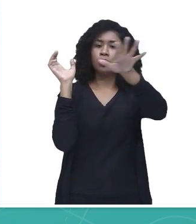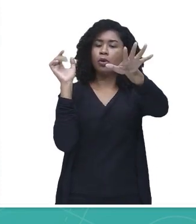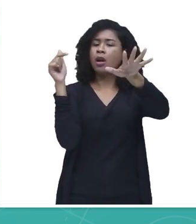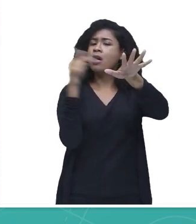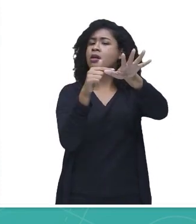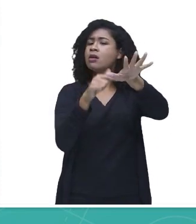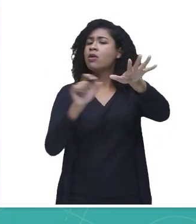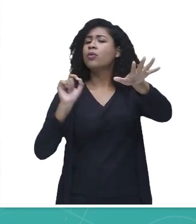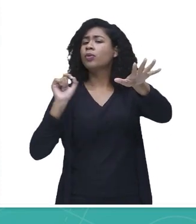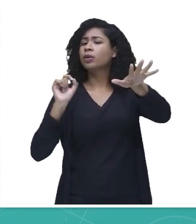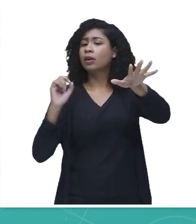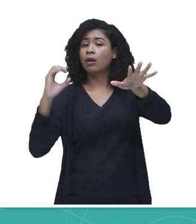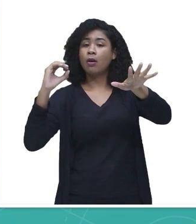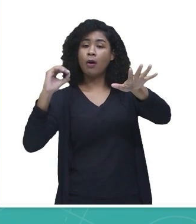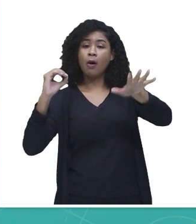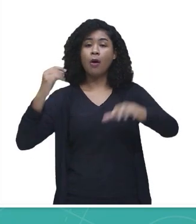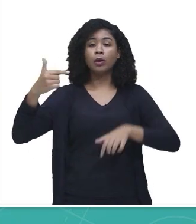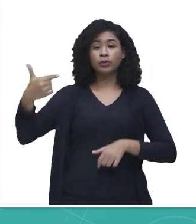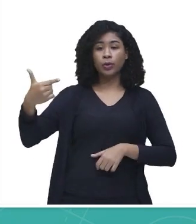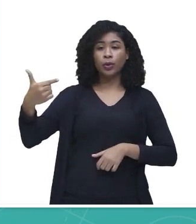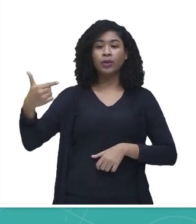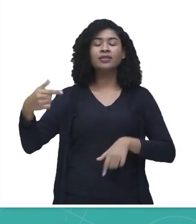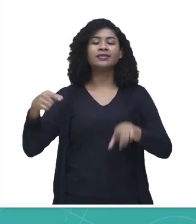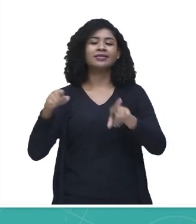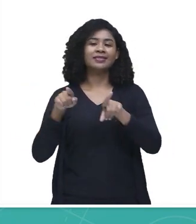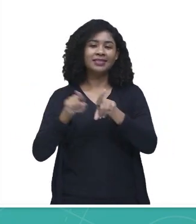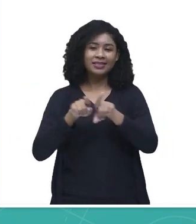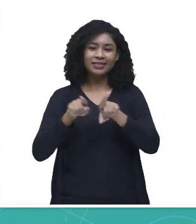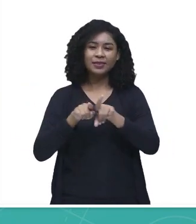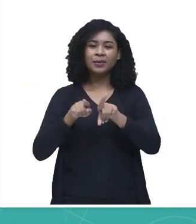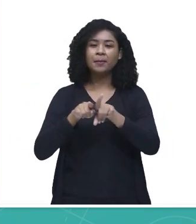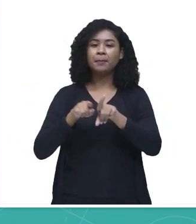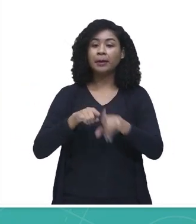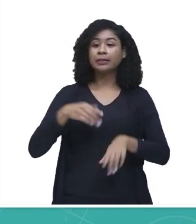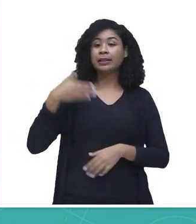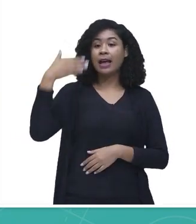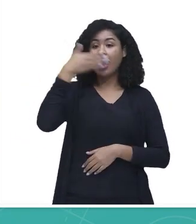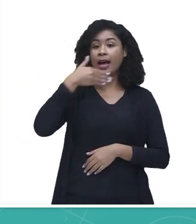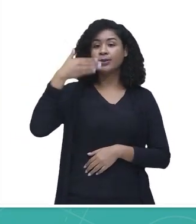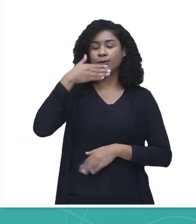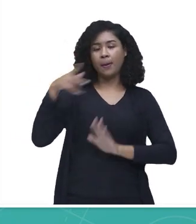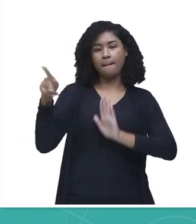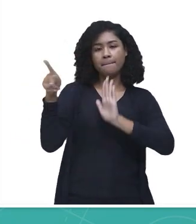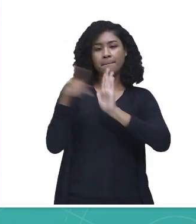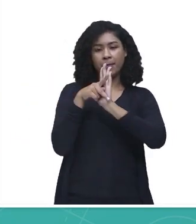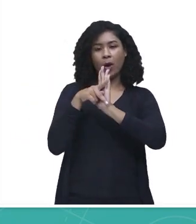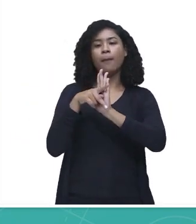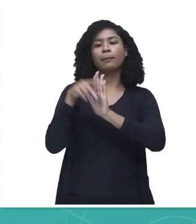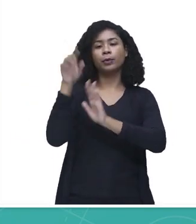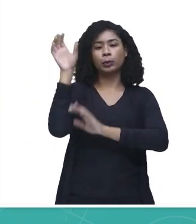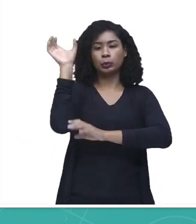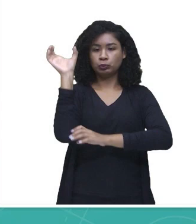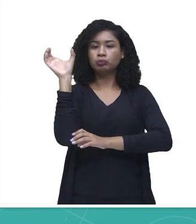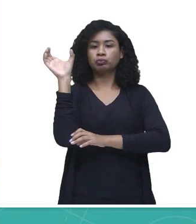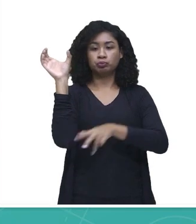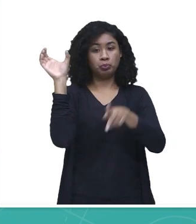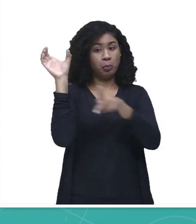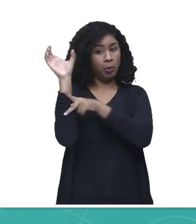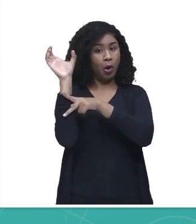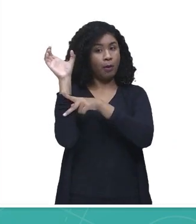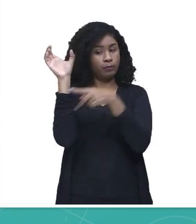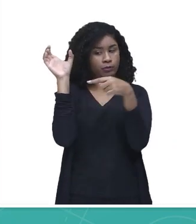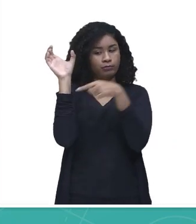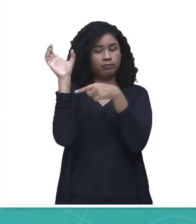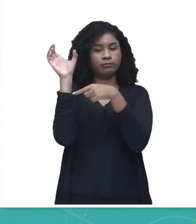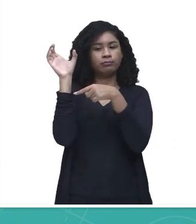açúcares, né? Ou seja, a glicose necessária para a sobrevivência no caso dessa planta, tá bom? Então assim que acontece